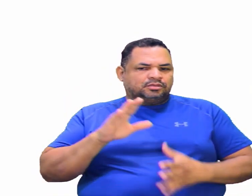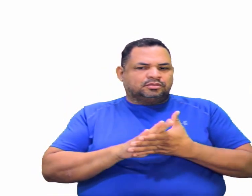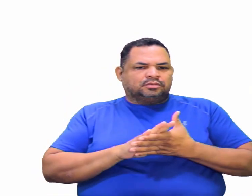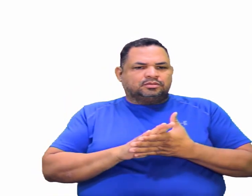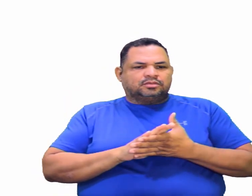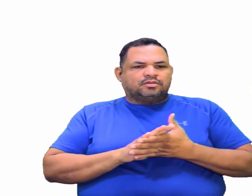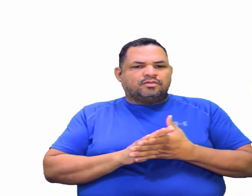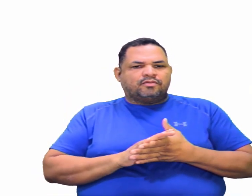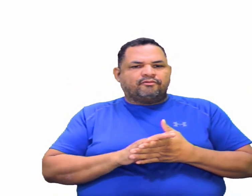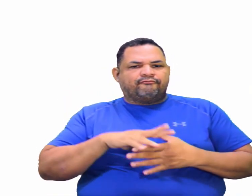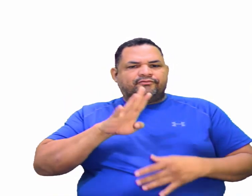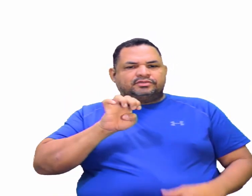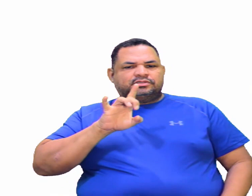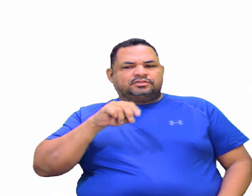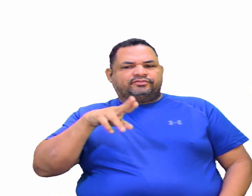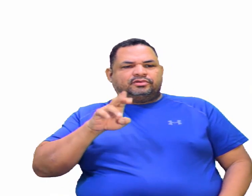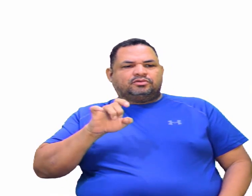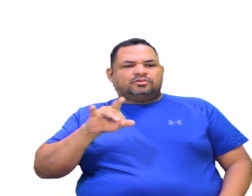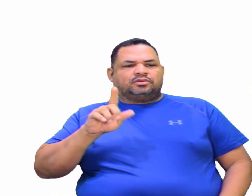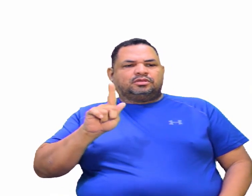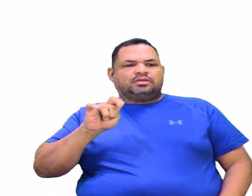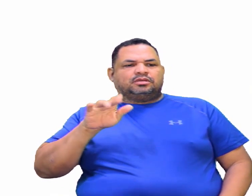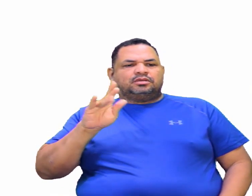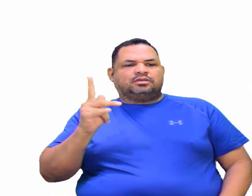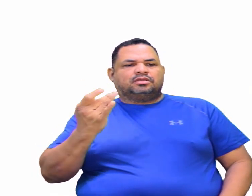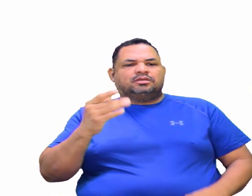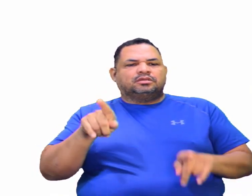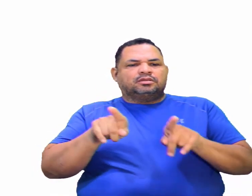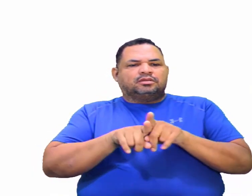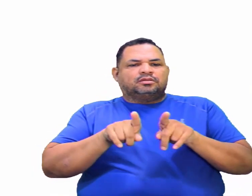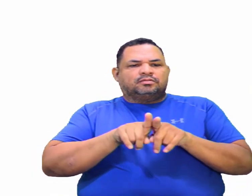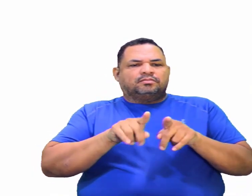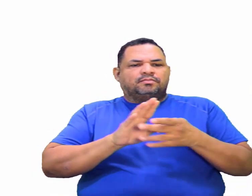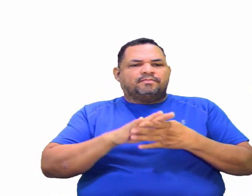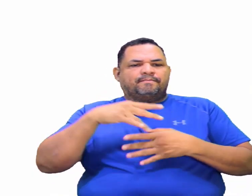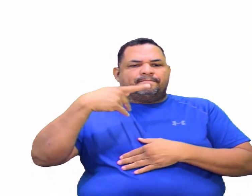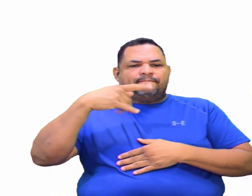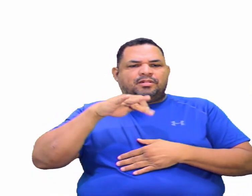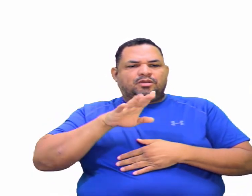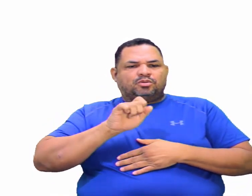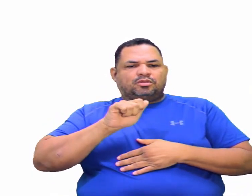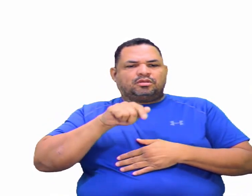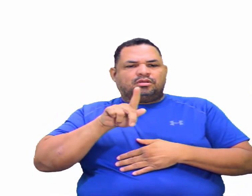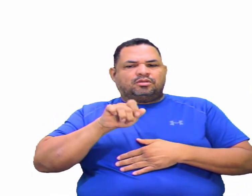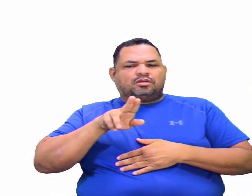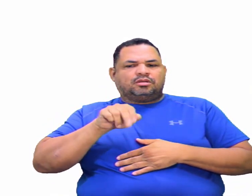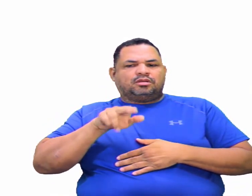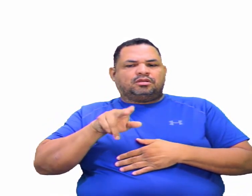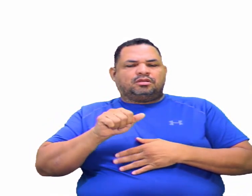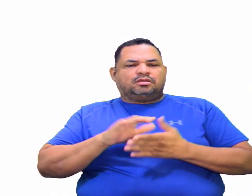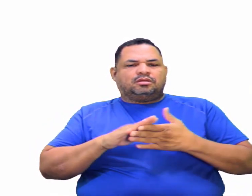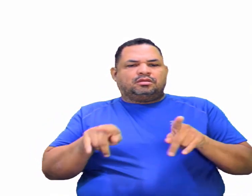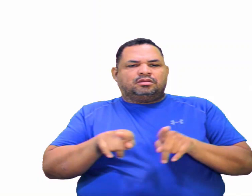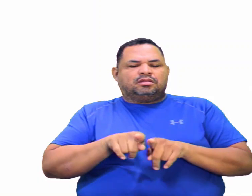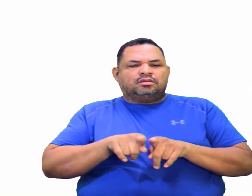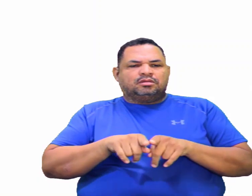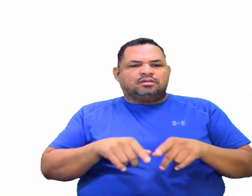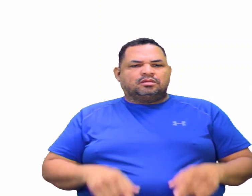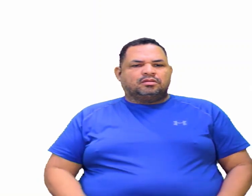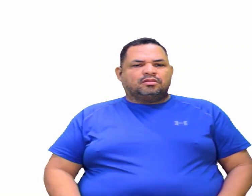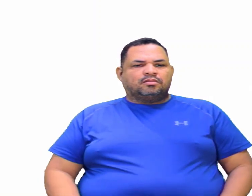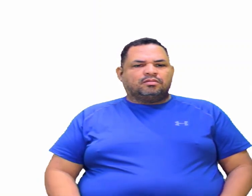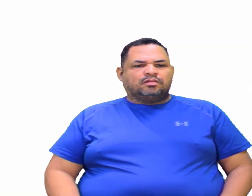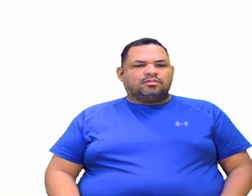Vicent van Gog famosíssimo até hoje e o Paul gogan né Paulo golgin